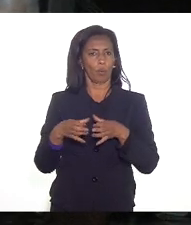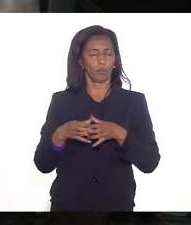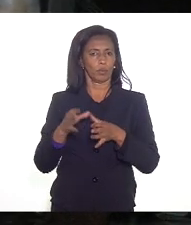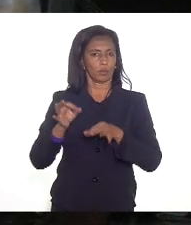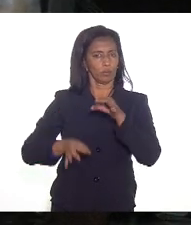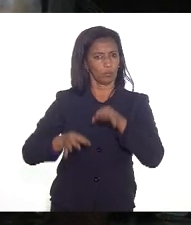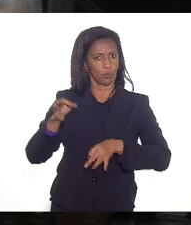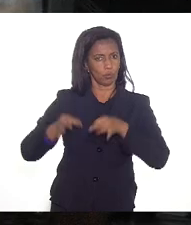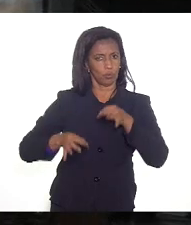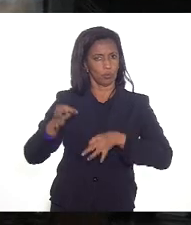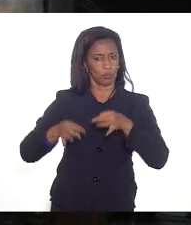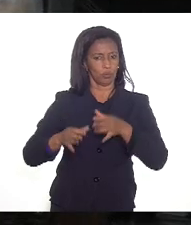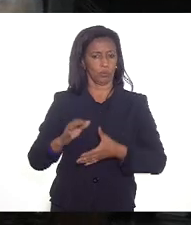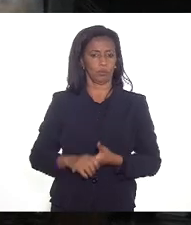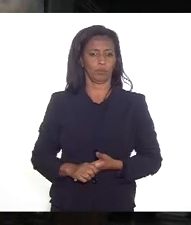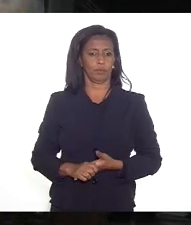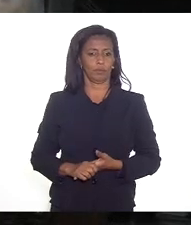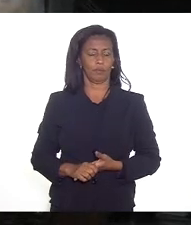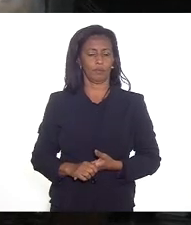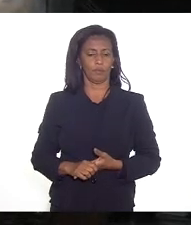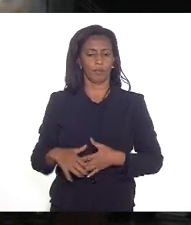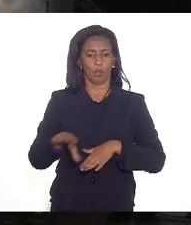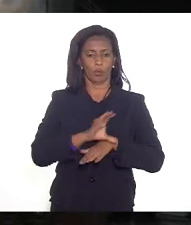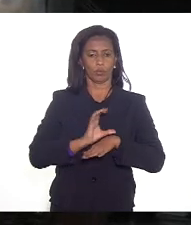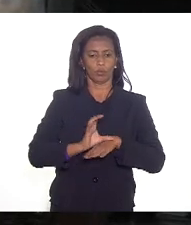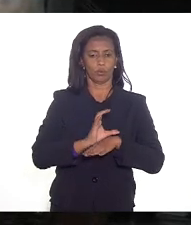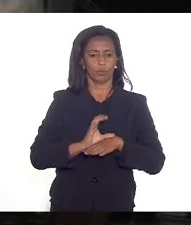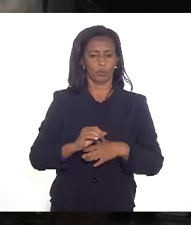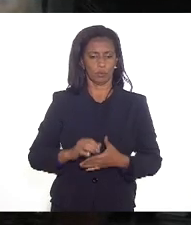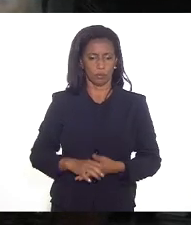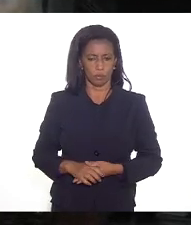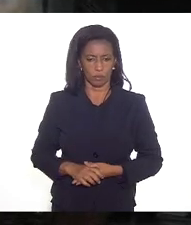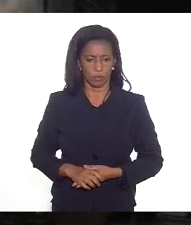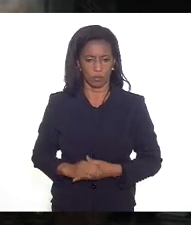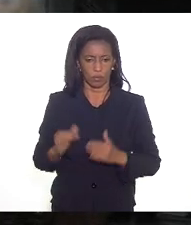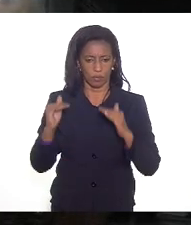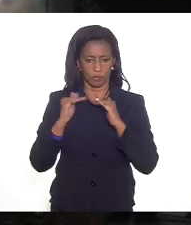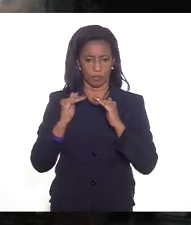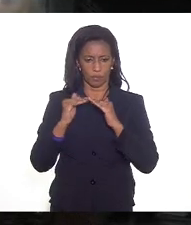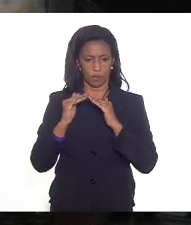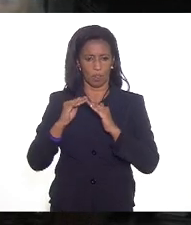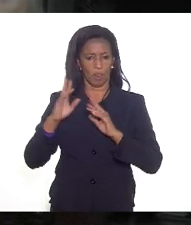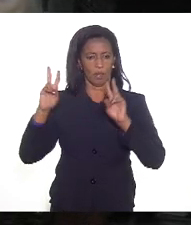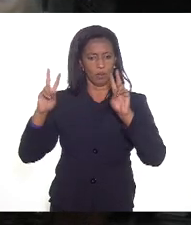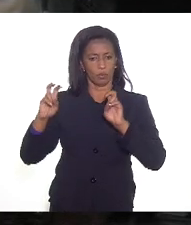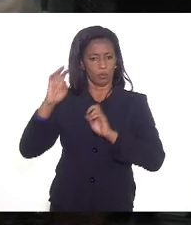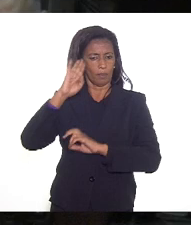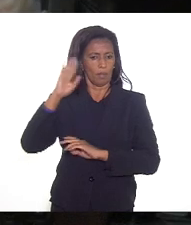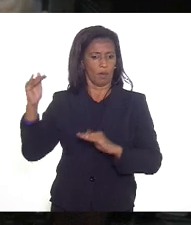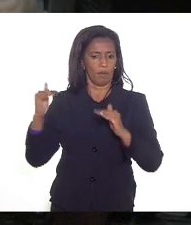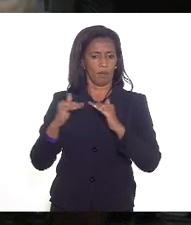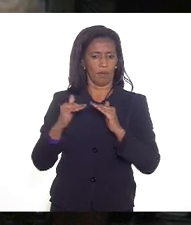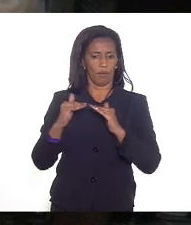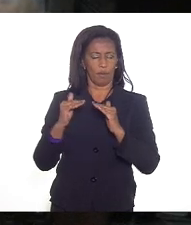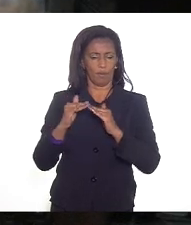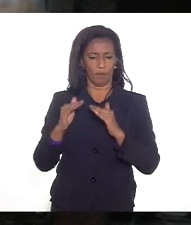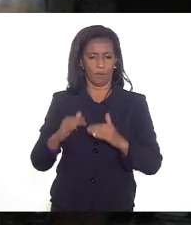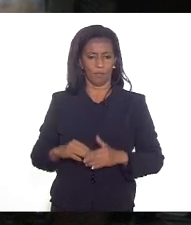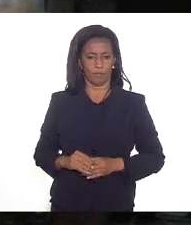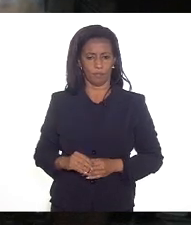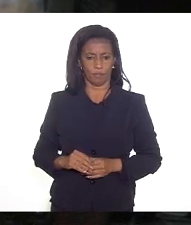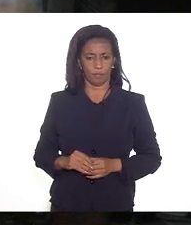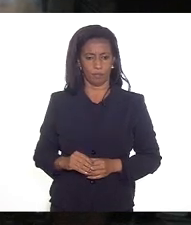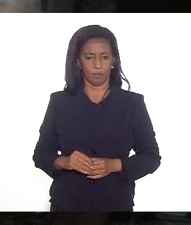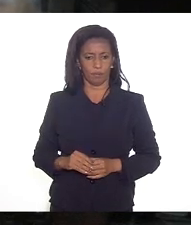tutela Constituição e justiça pela constitucionalidade a economia do Comércio favorável às suas principais movimento Nacional favorável tributação